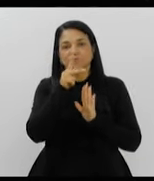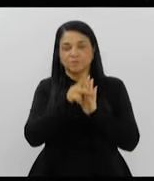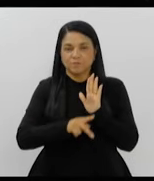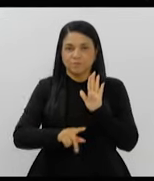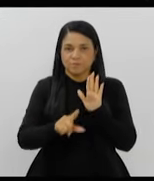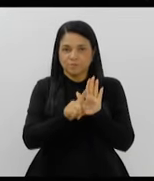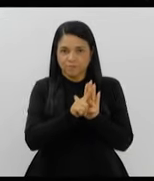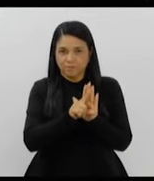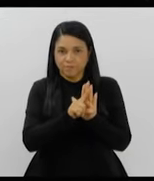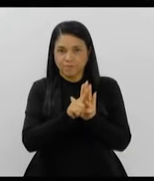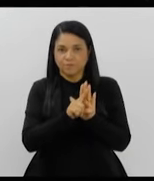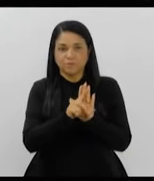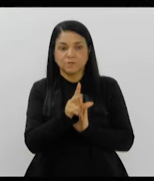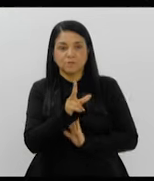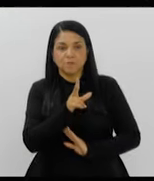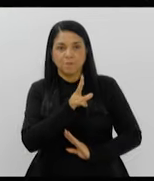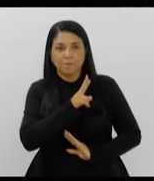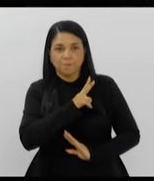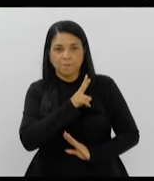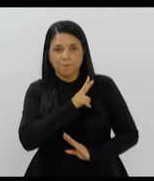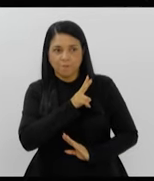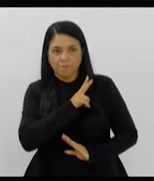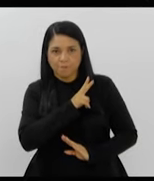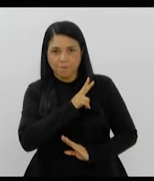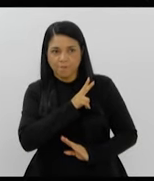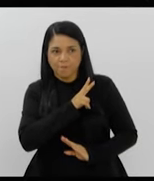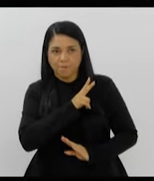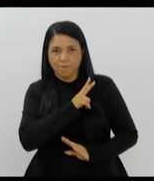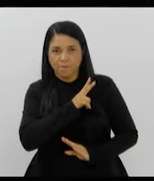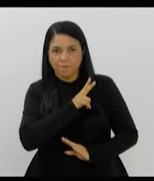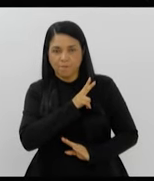projetos pessoais possam